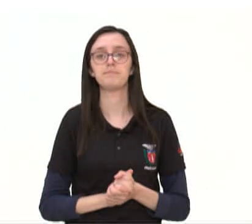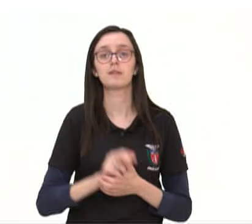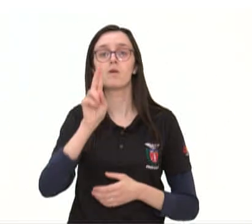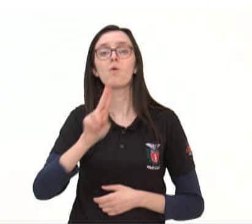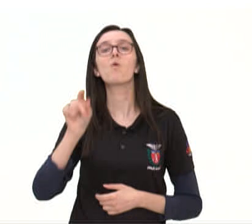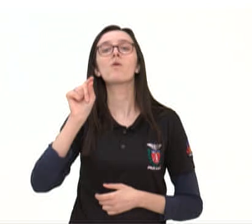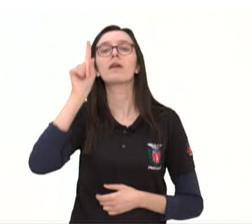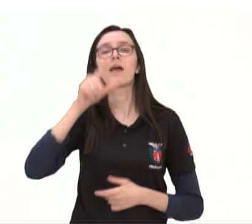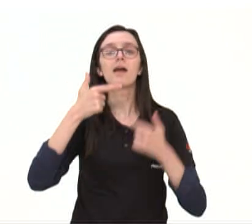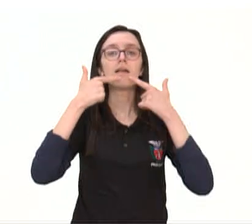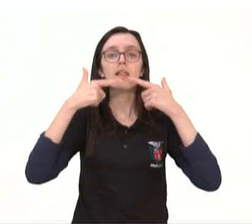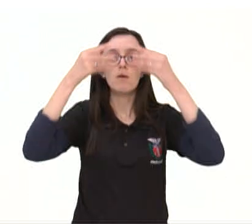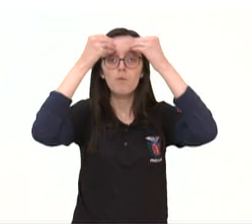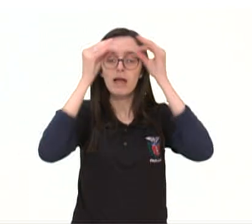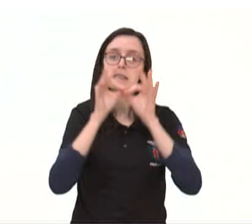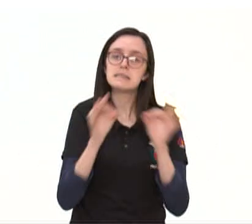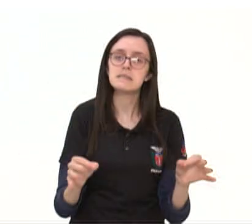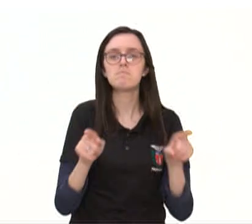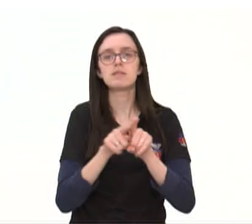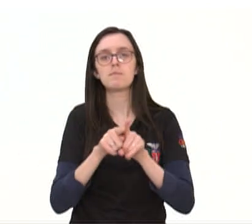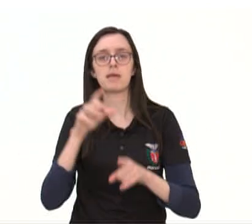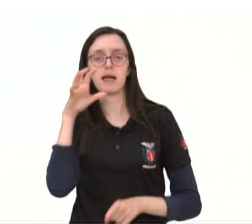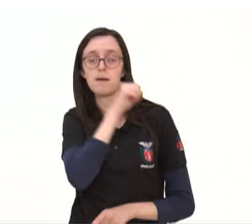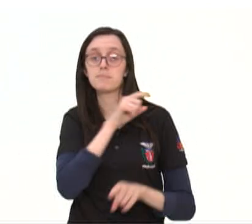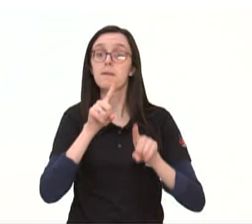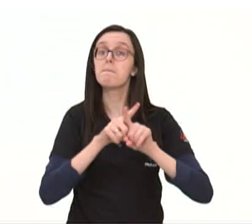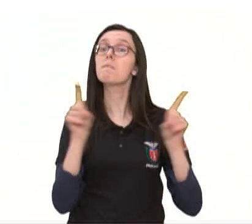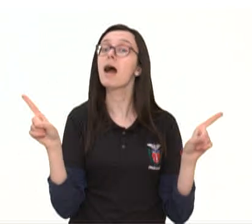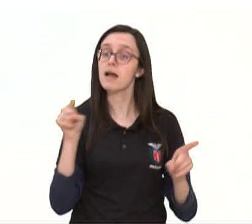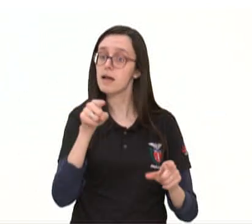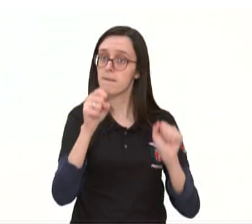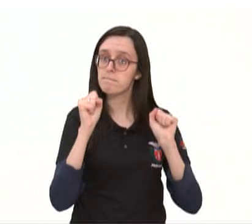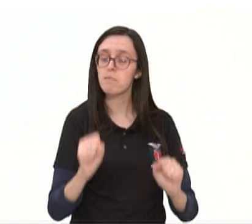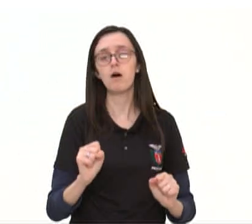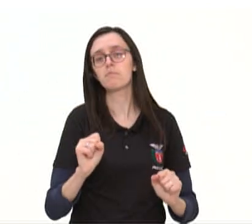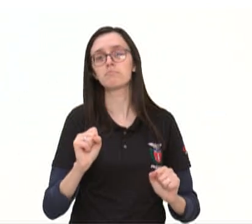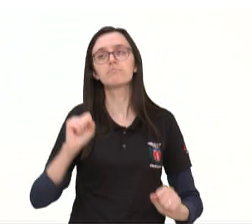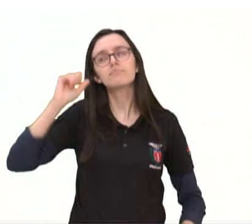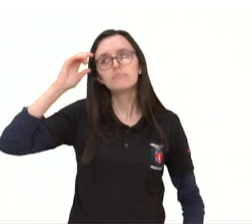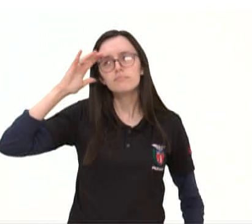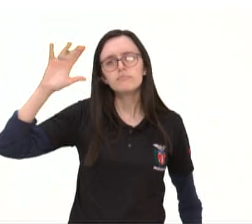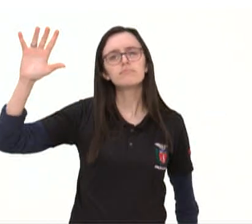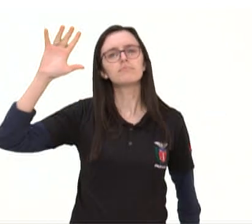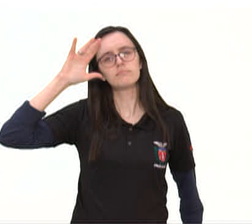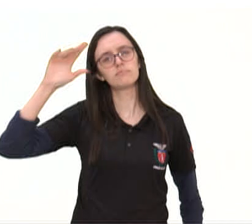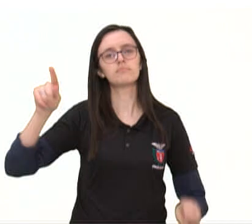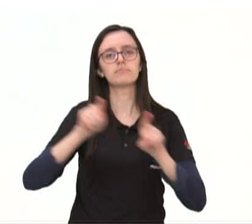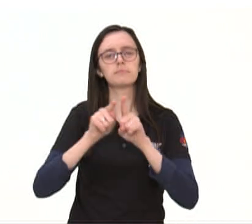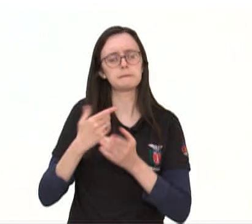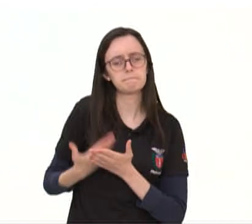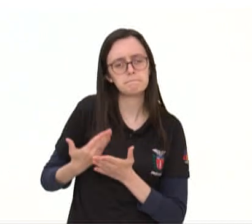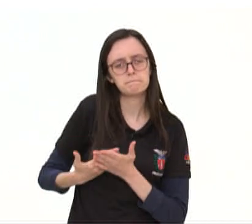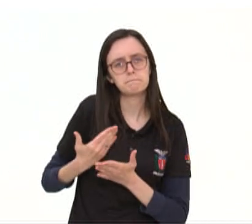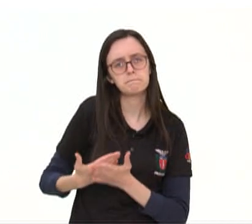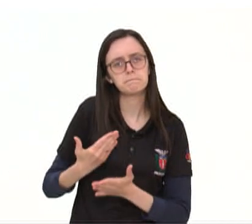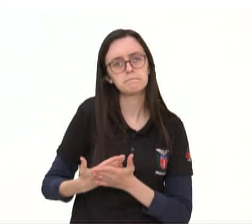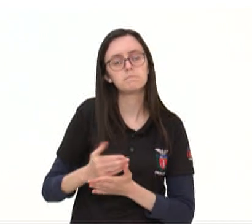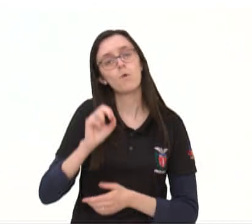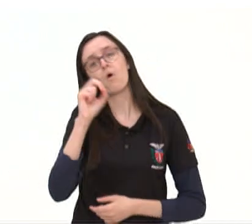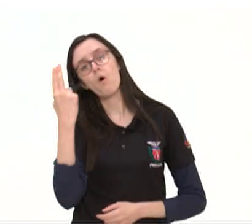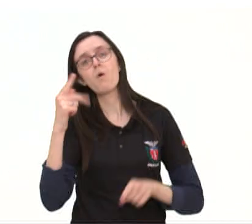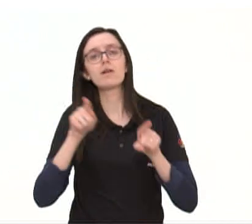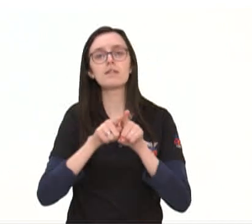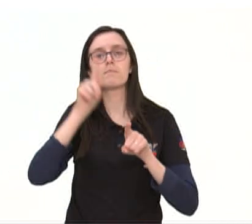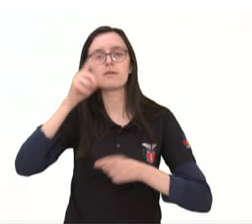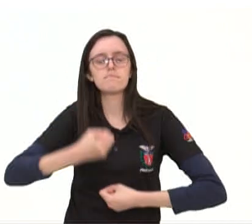de linguagem simples e rápida. Mas como ela pode ser filosófica e reflexiva, ou até